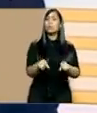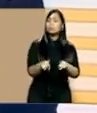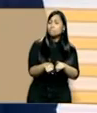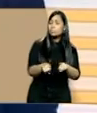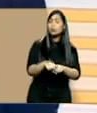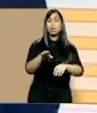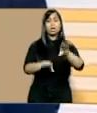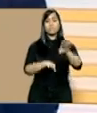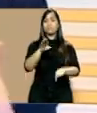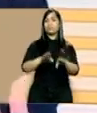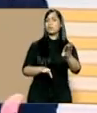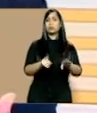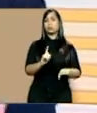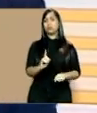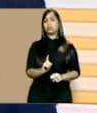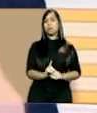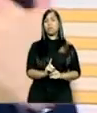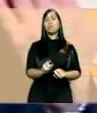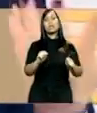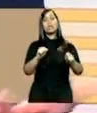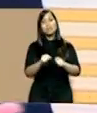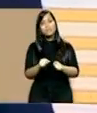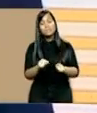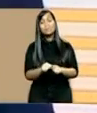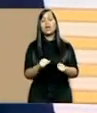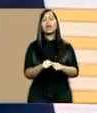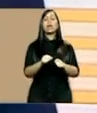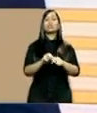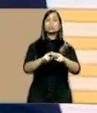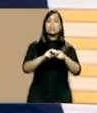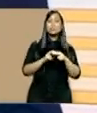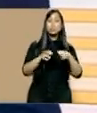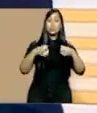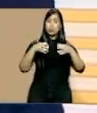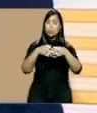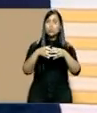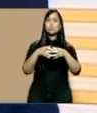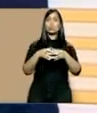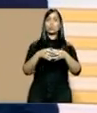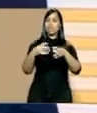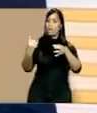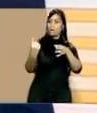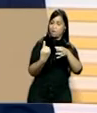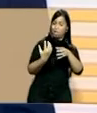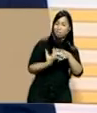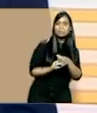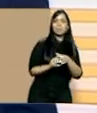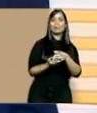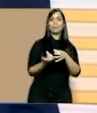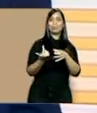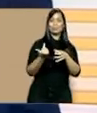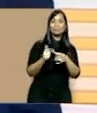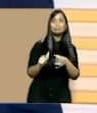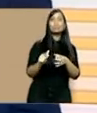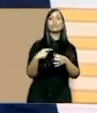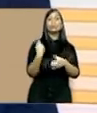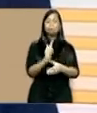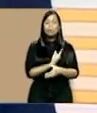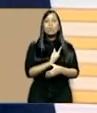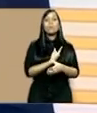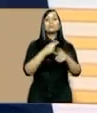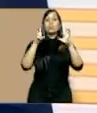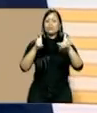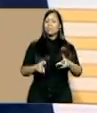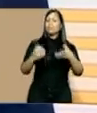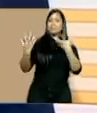indivíduo não é aquilo, mas ele faz pilhado por um grupo, ele quer se sentir aceito. Novamente, a gente volta na questão